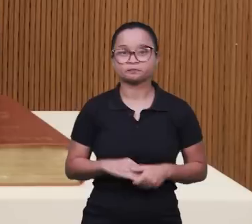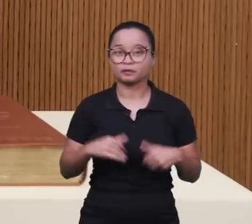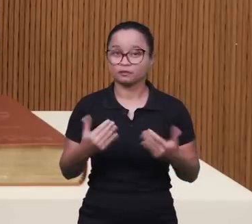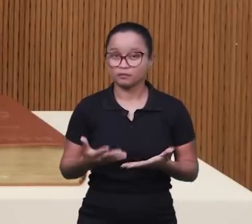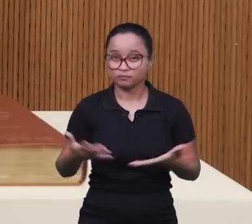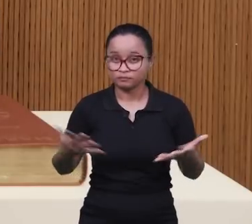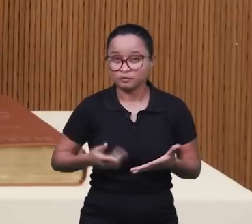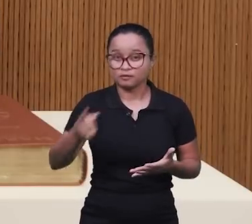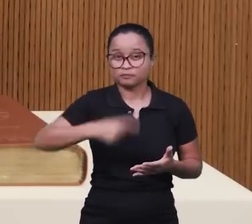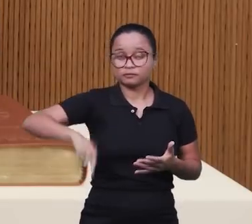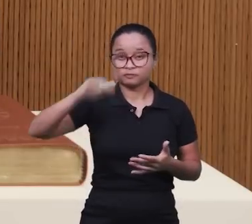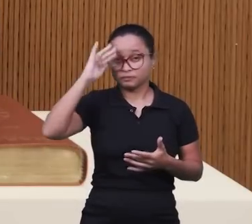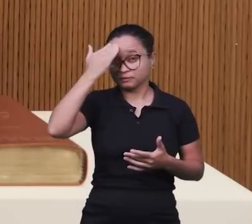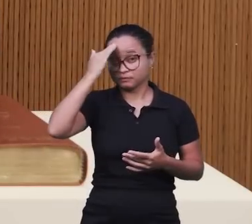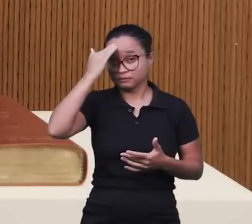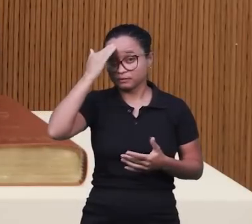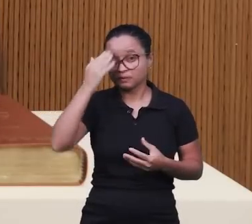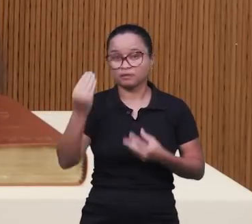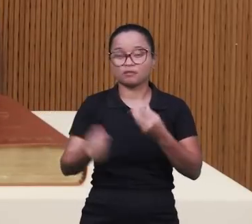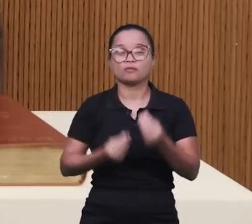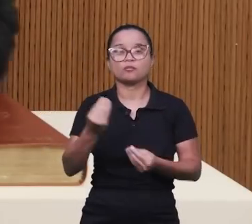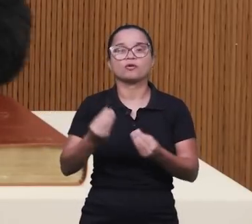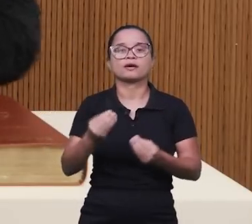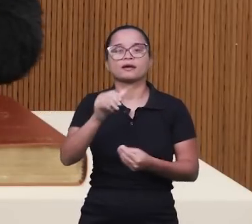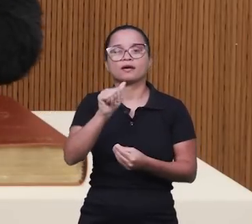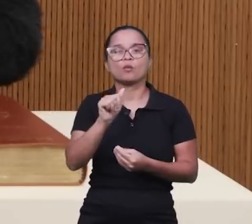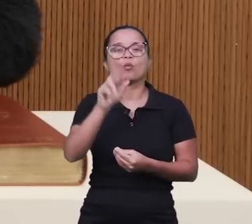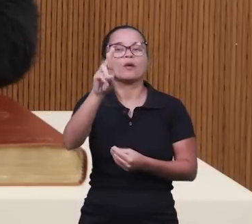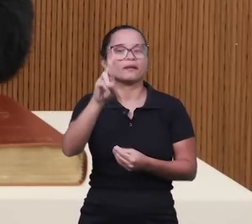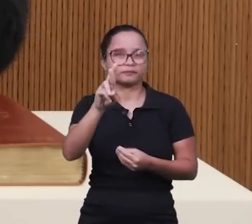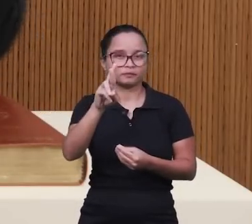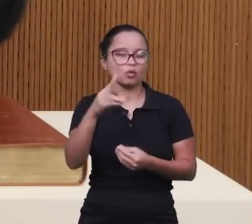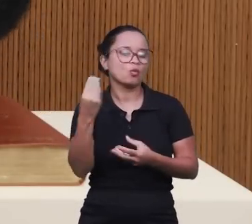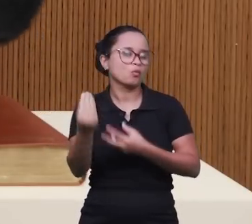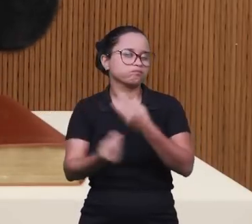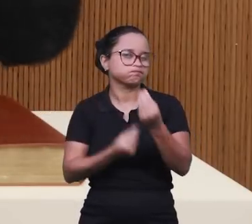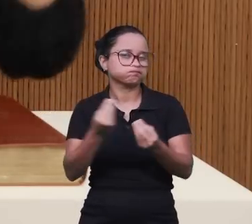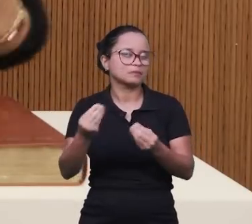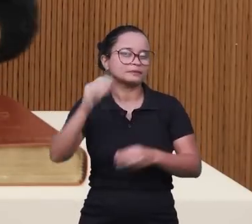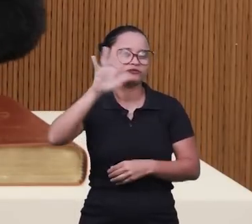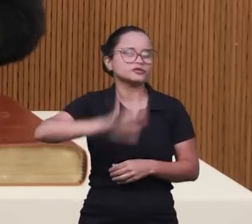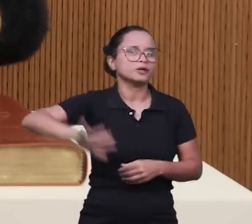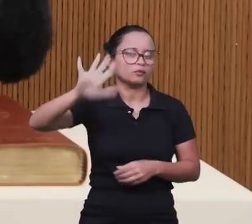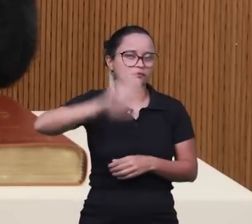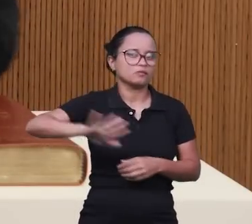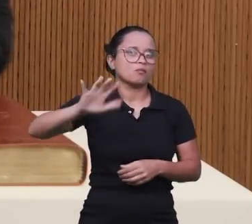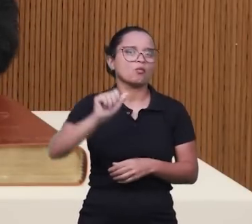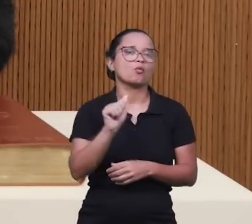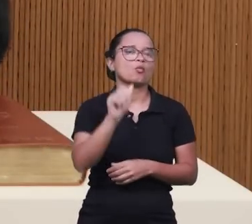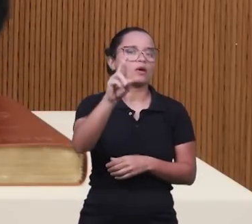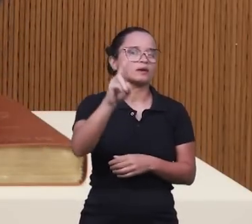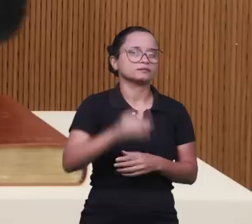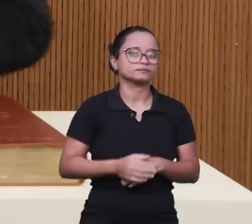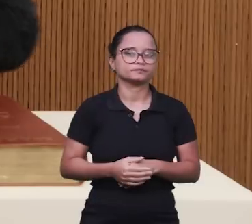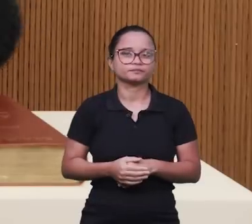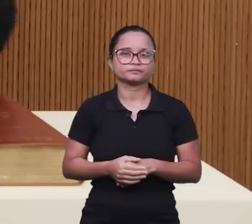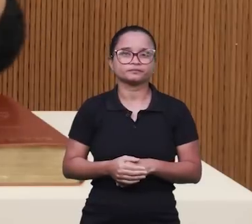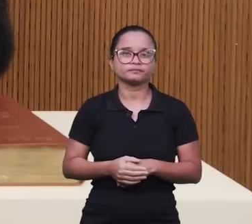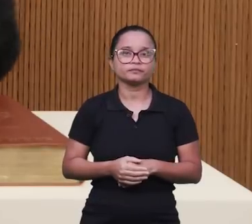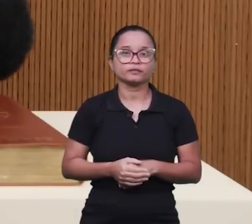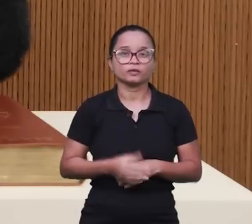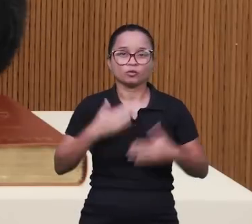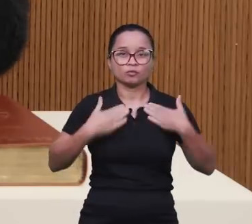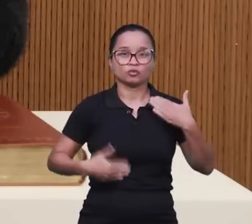Vamos entender o caminho do ar, um entendimento geral sobre o ar entrando